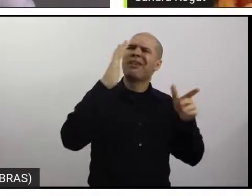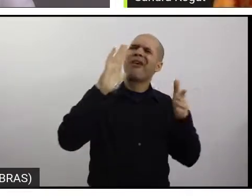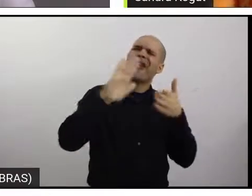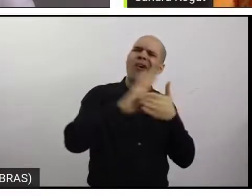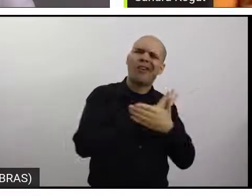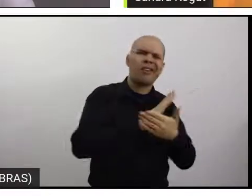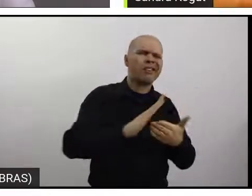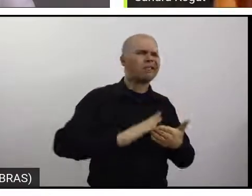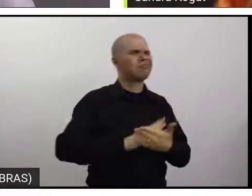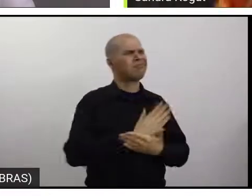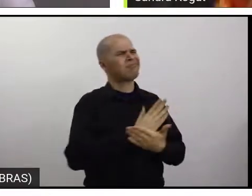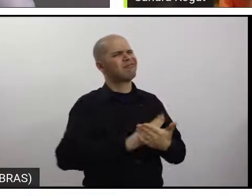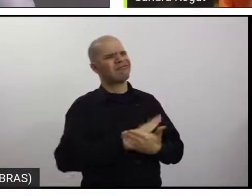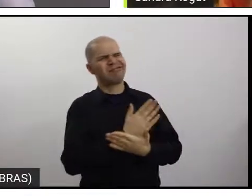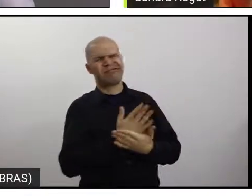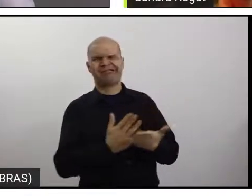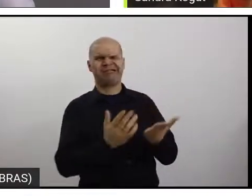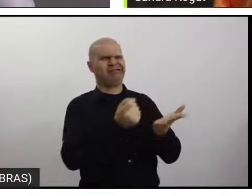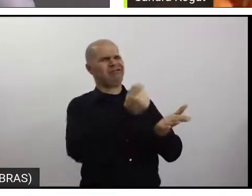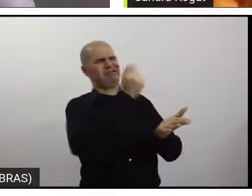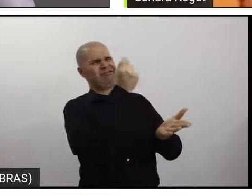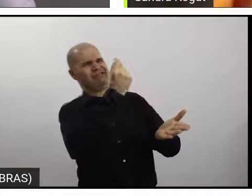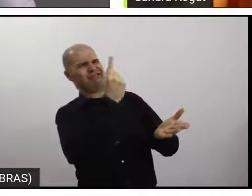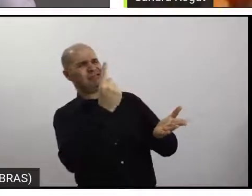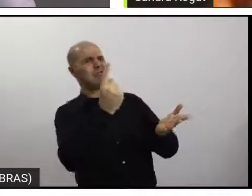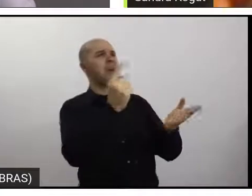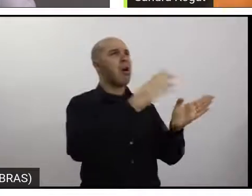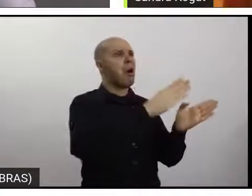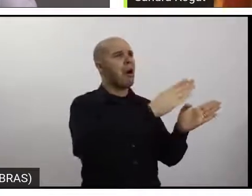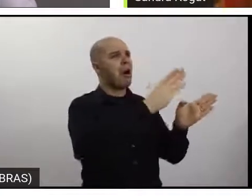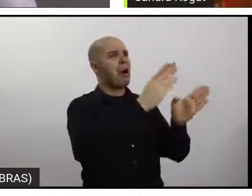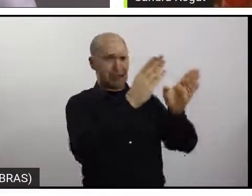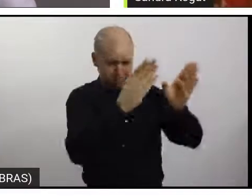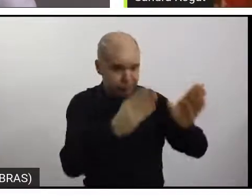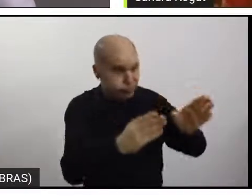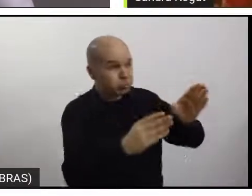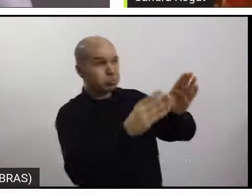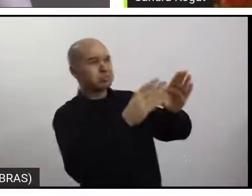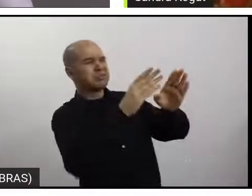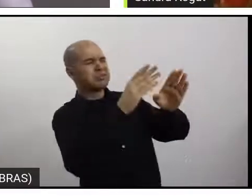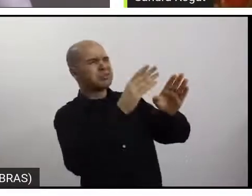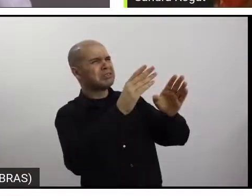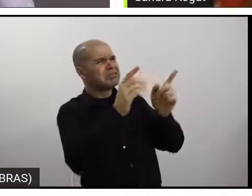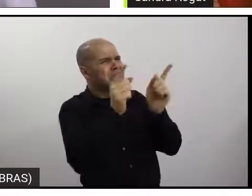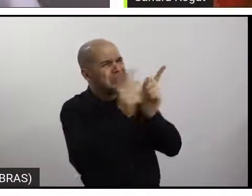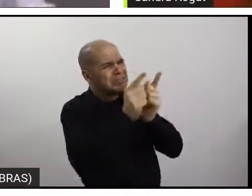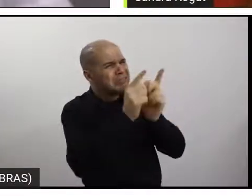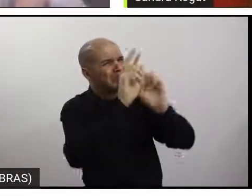está acontecendo uma coisa maluca na minha televisão, a imagem está balançando para todos os lados.